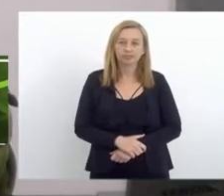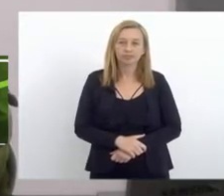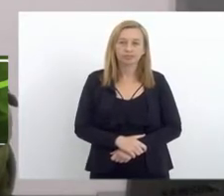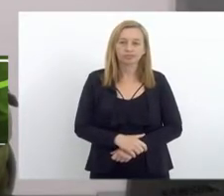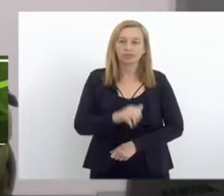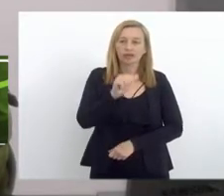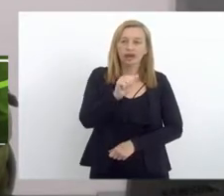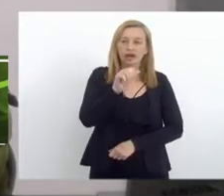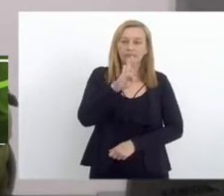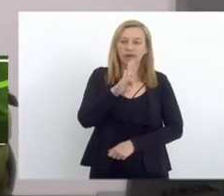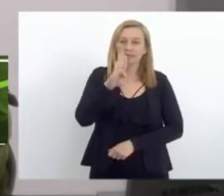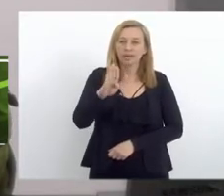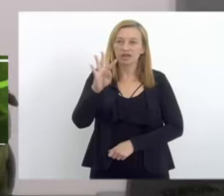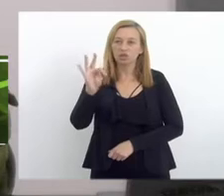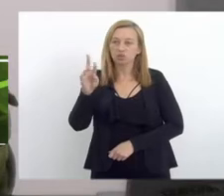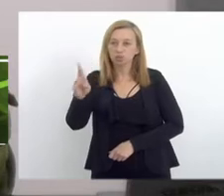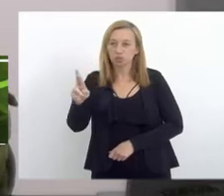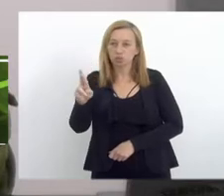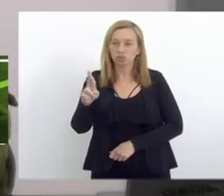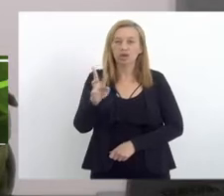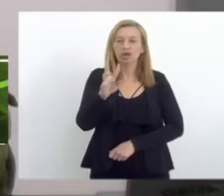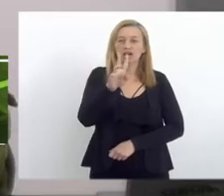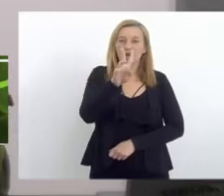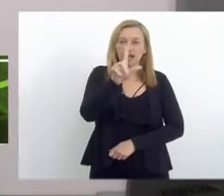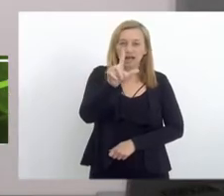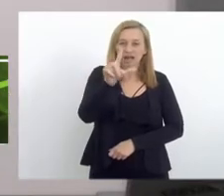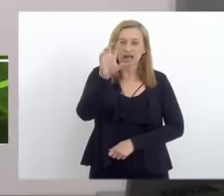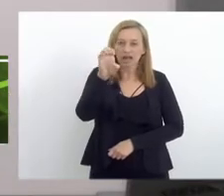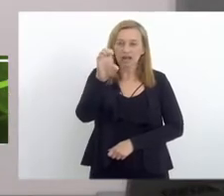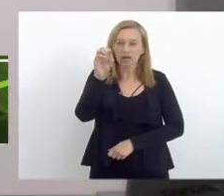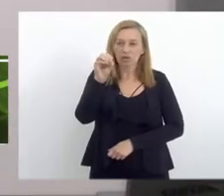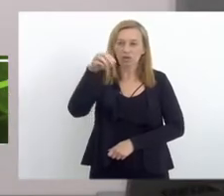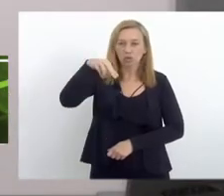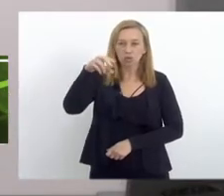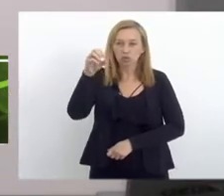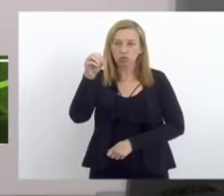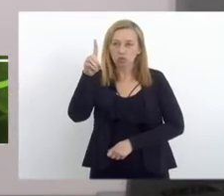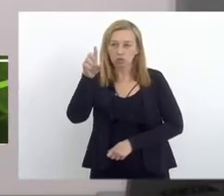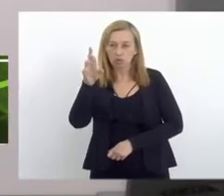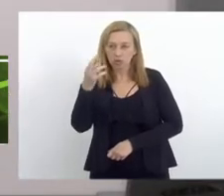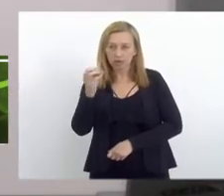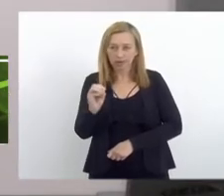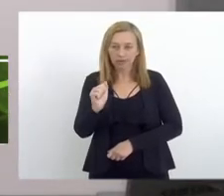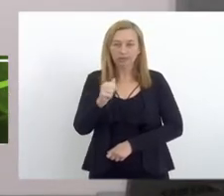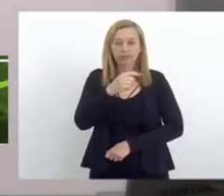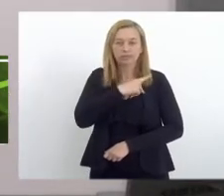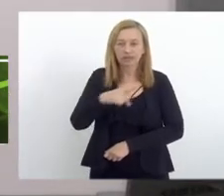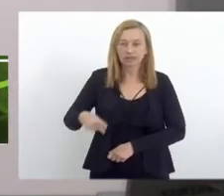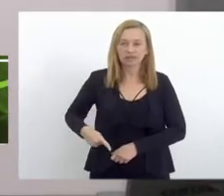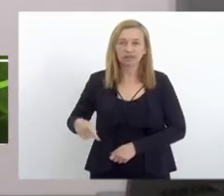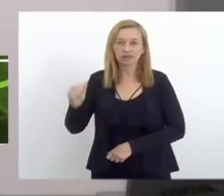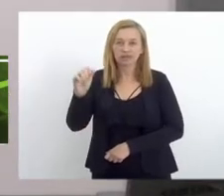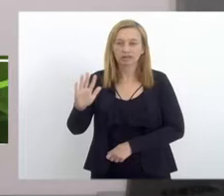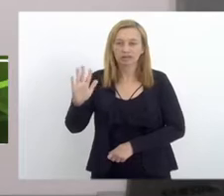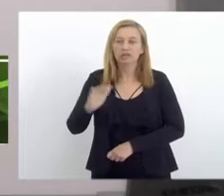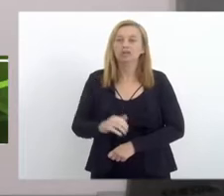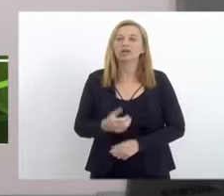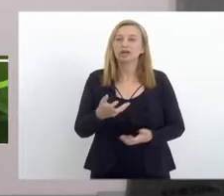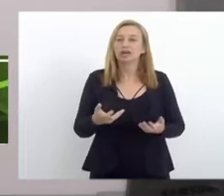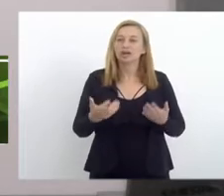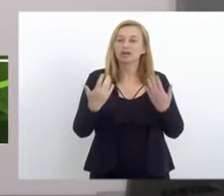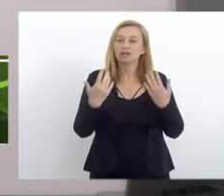A ABPTU é Lenora Schneider, presidente nacional. Quero